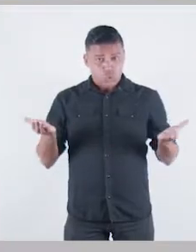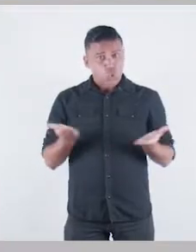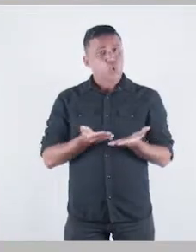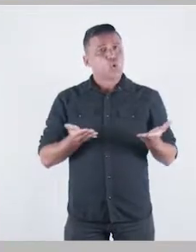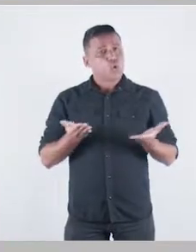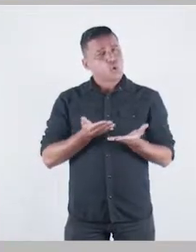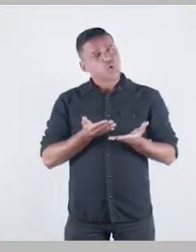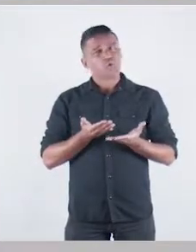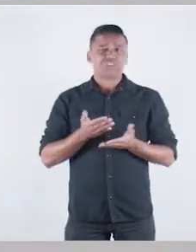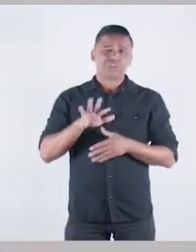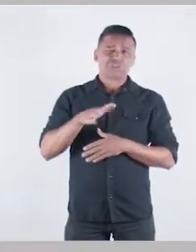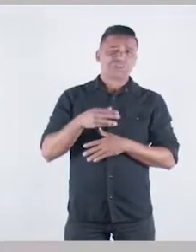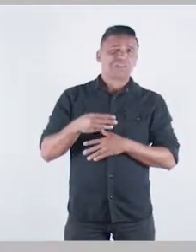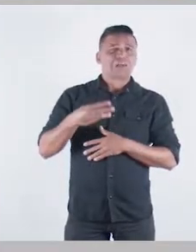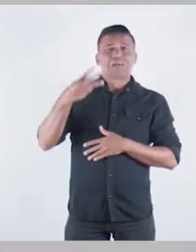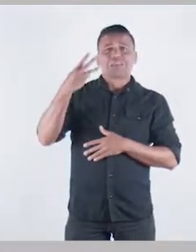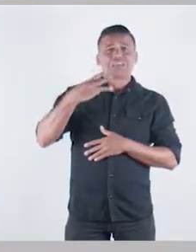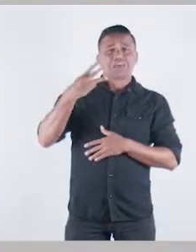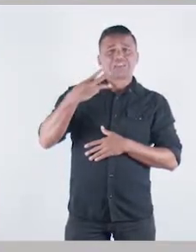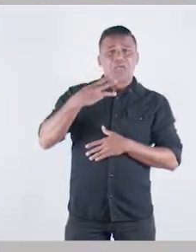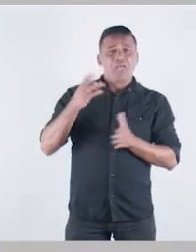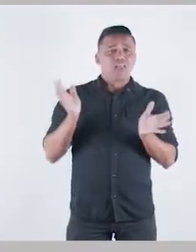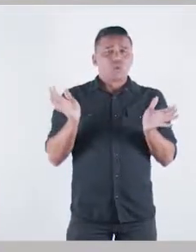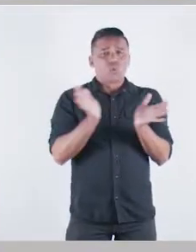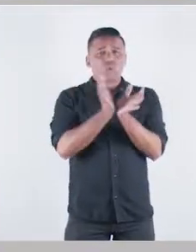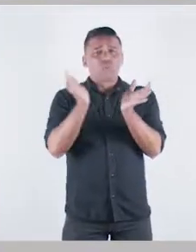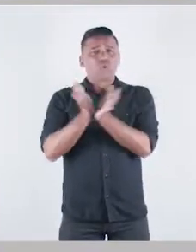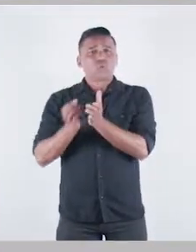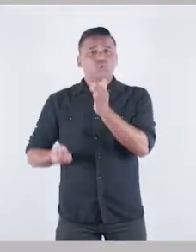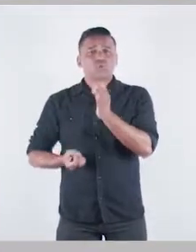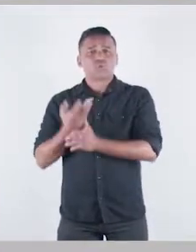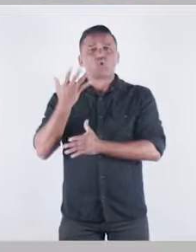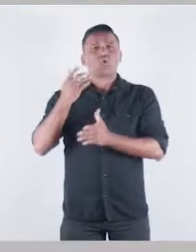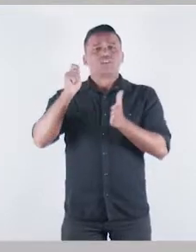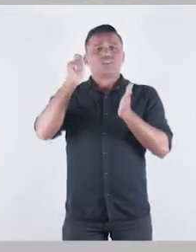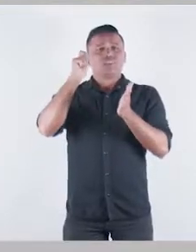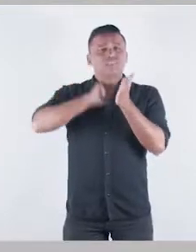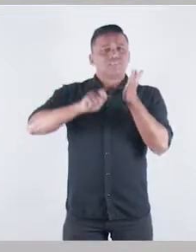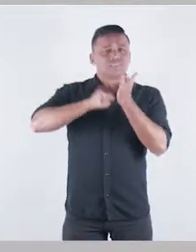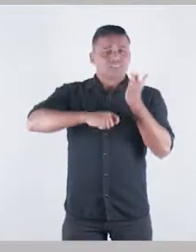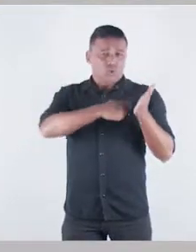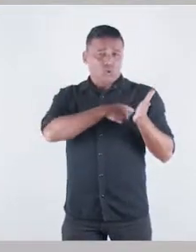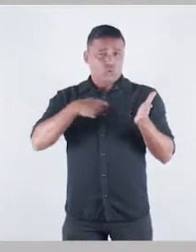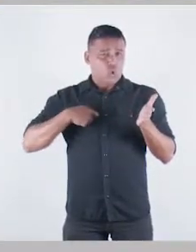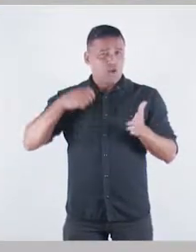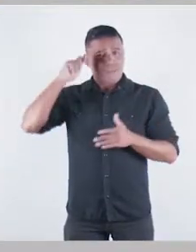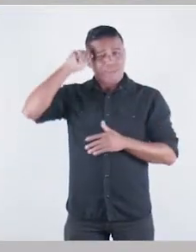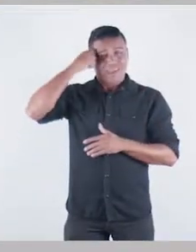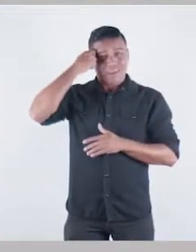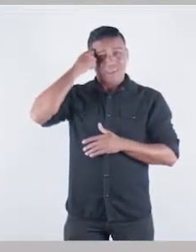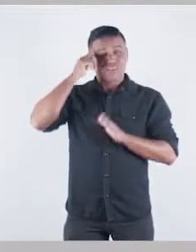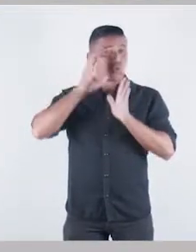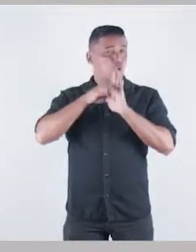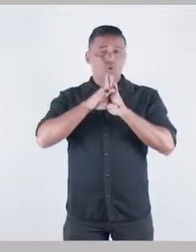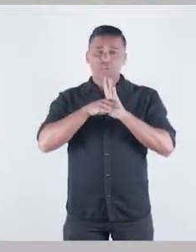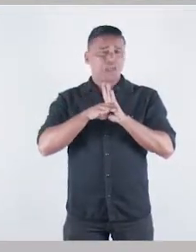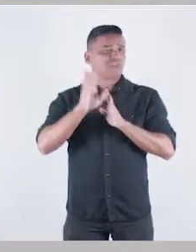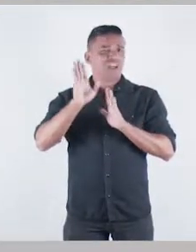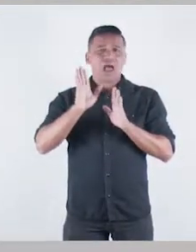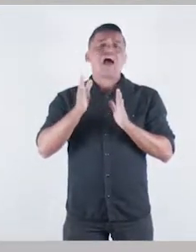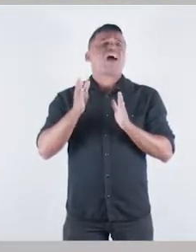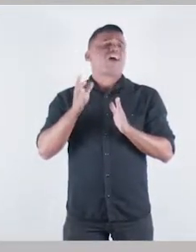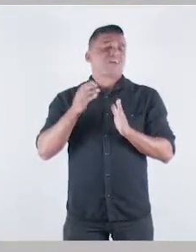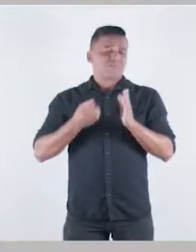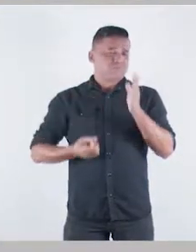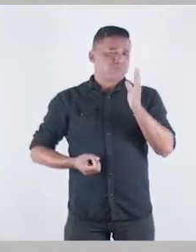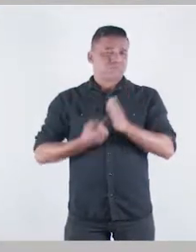lá pela terceira geração de escritores negros. Eu tenho um conceito muito bem fechado, eu poderia fazer uma literatura brasileira,